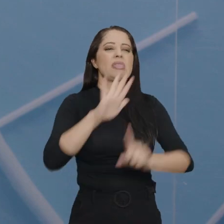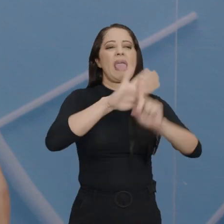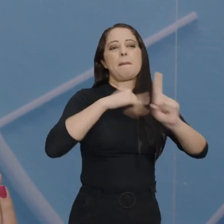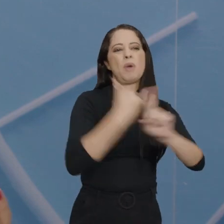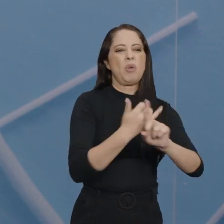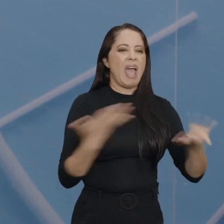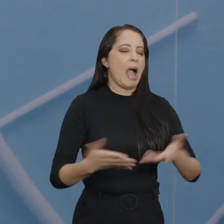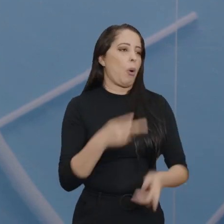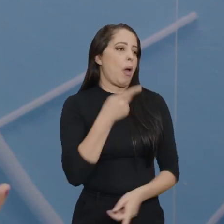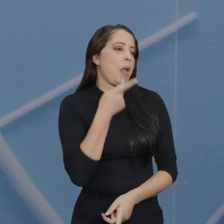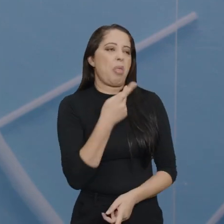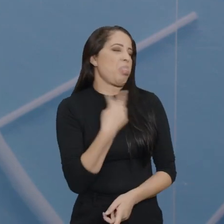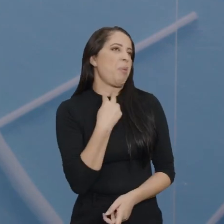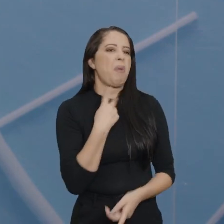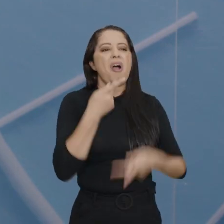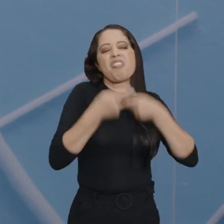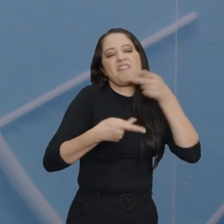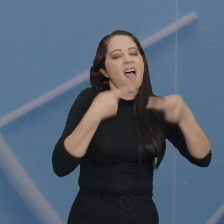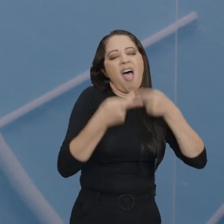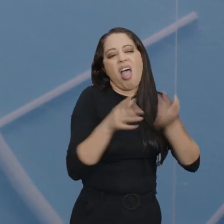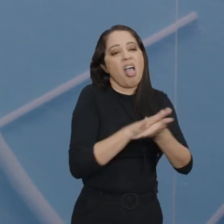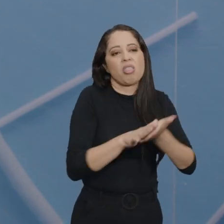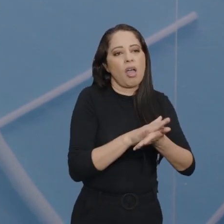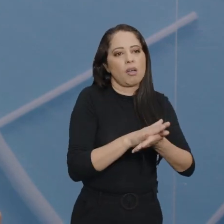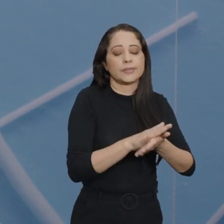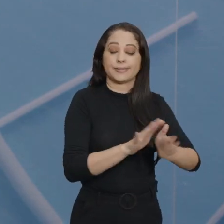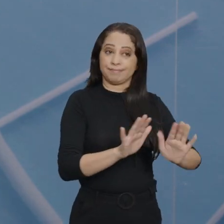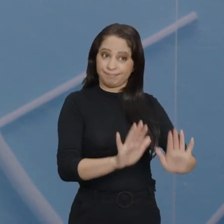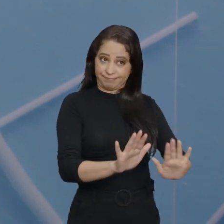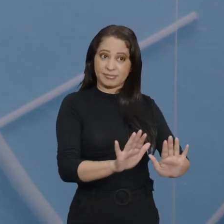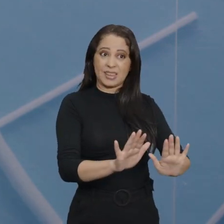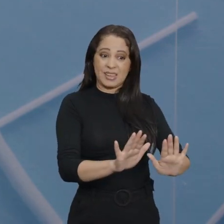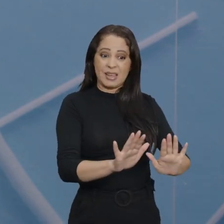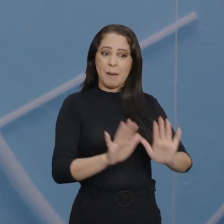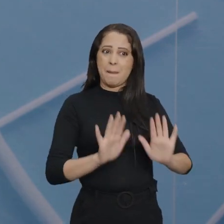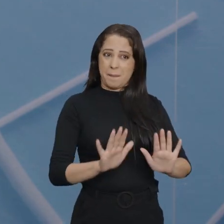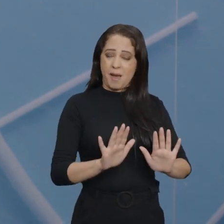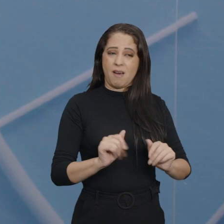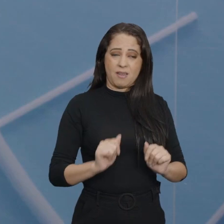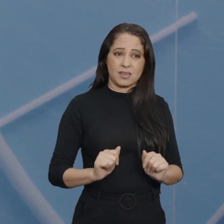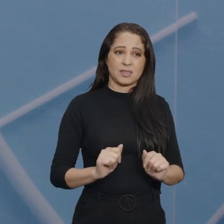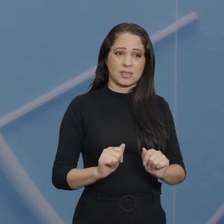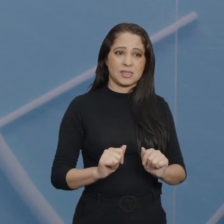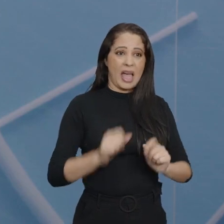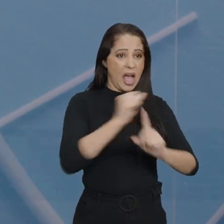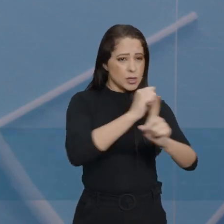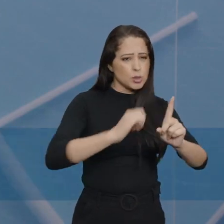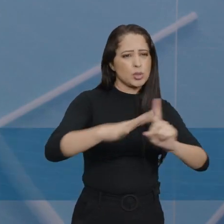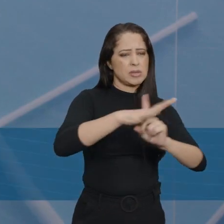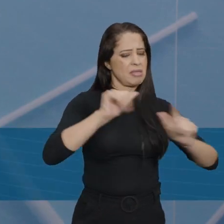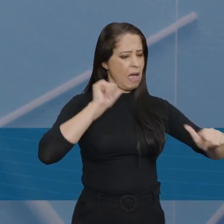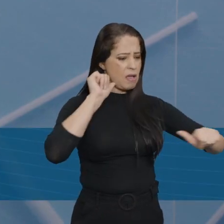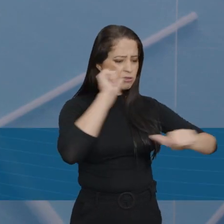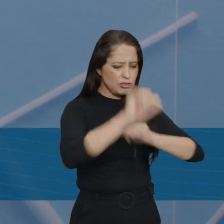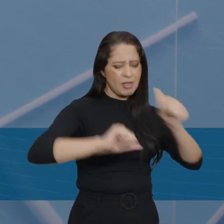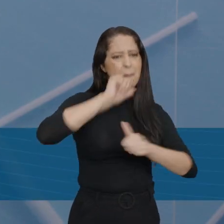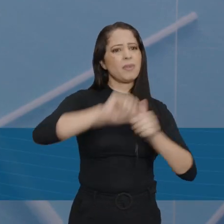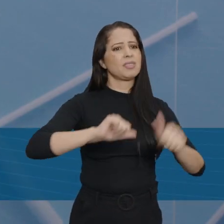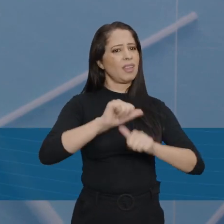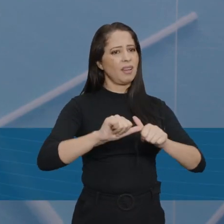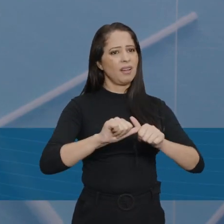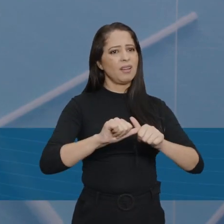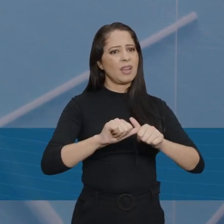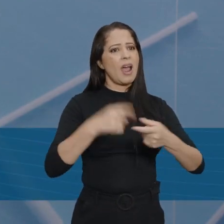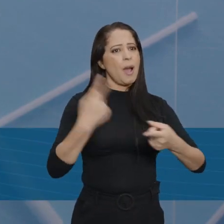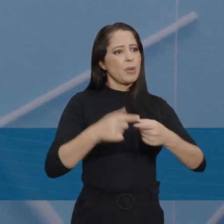está exagerado, não pode falar nada. Mas eu acho que a gente vem tendo uma mudança aí na sociedade